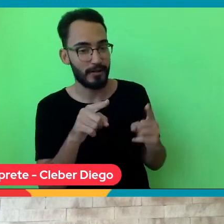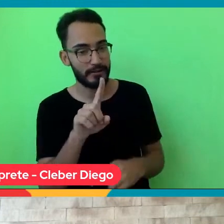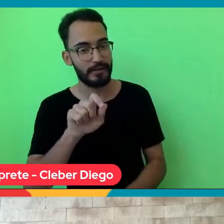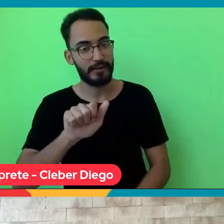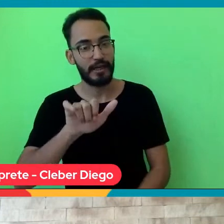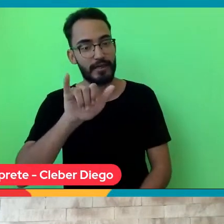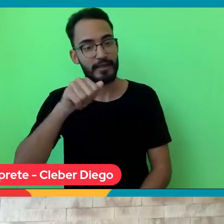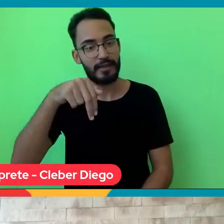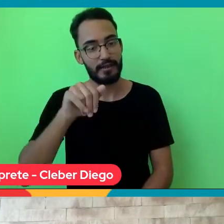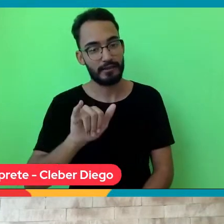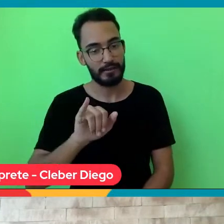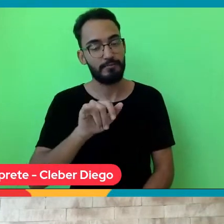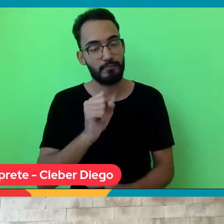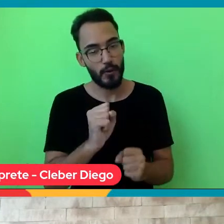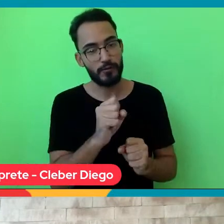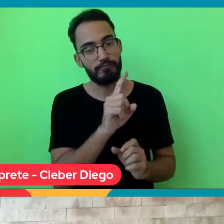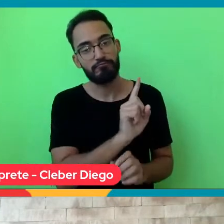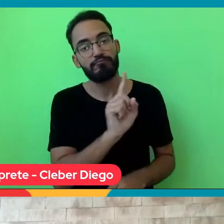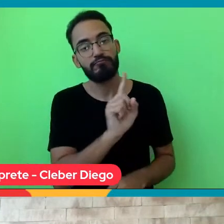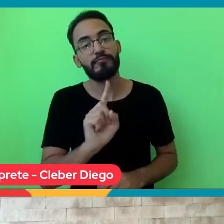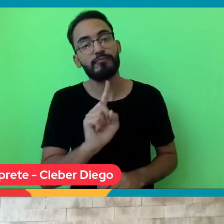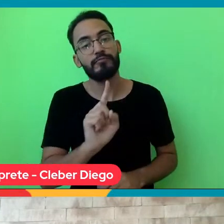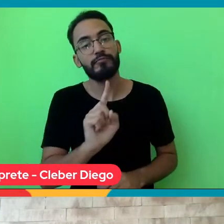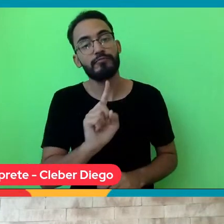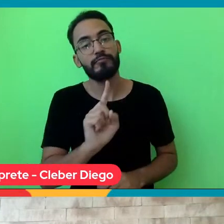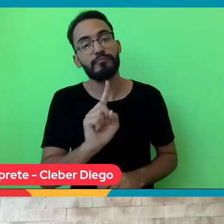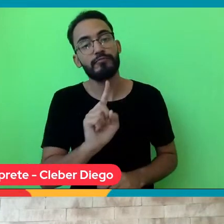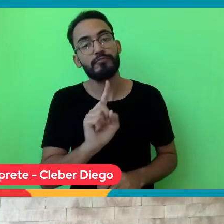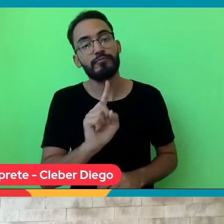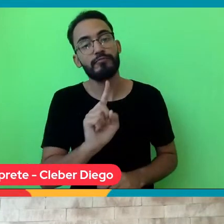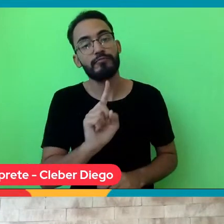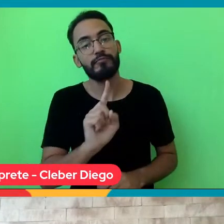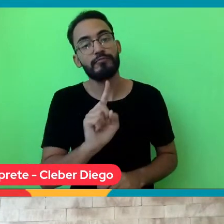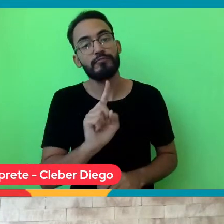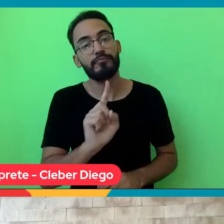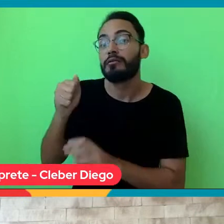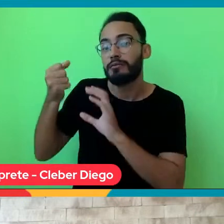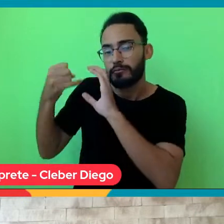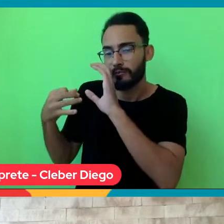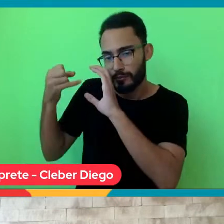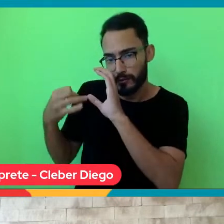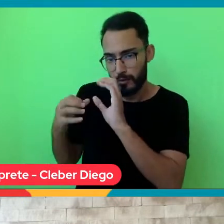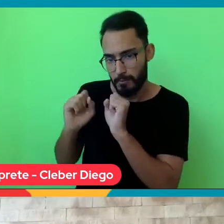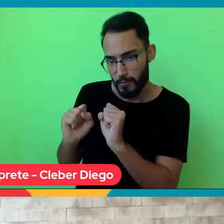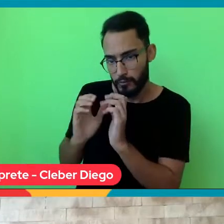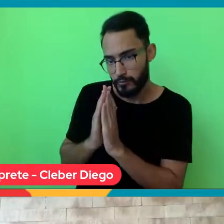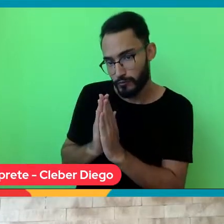apresentar. E também, Ana, ficou faltando a sua autodescrição, se você puder fazer para nós depois.